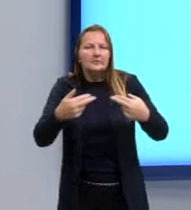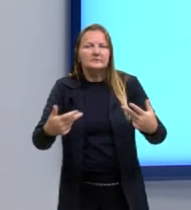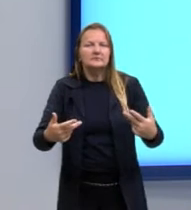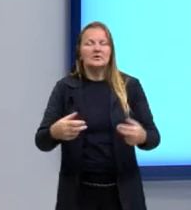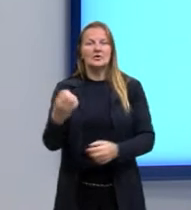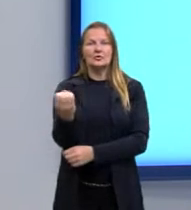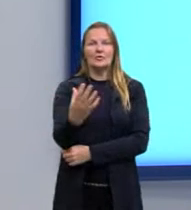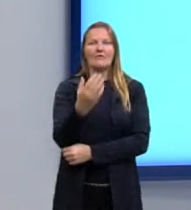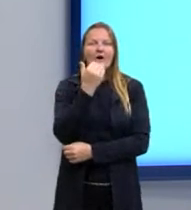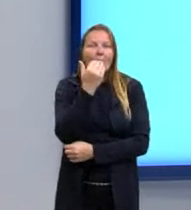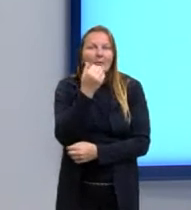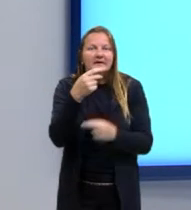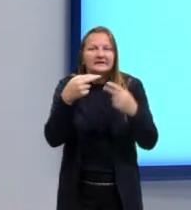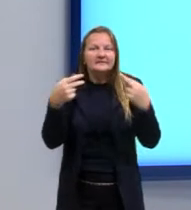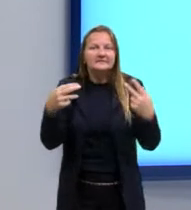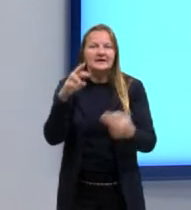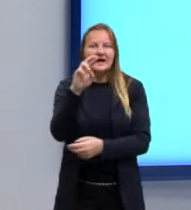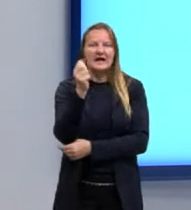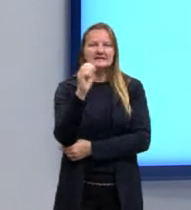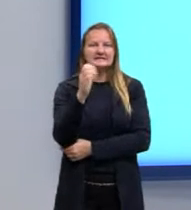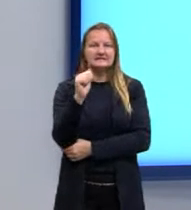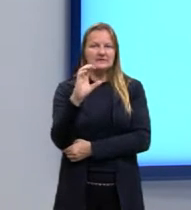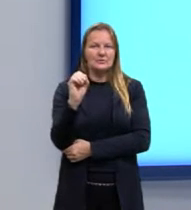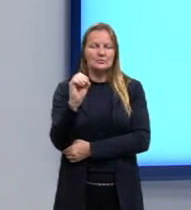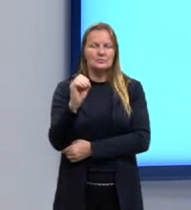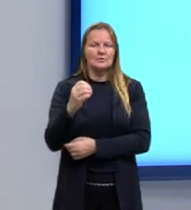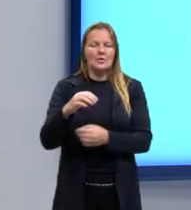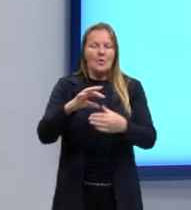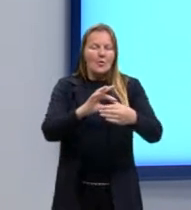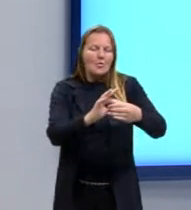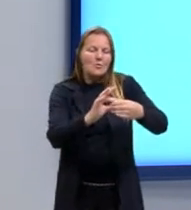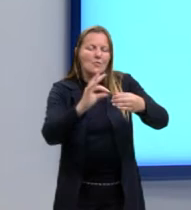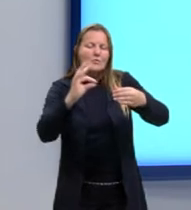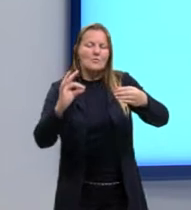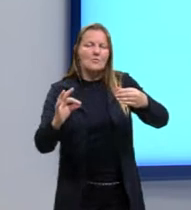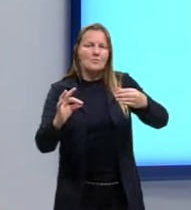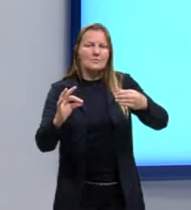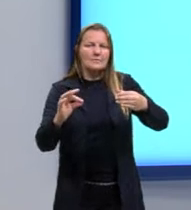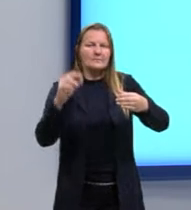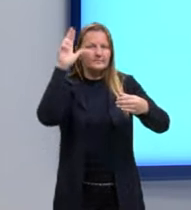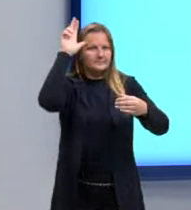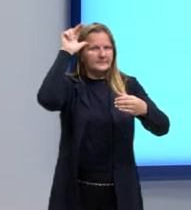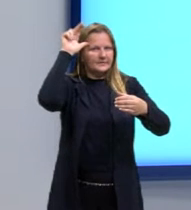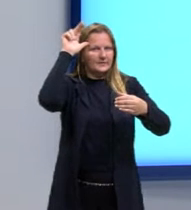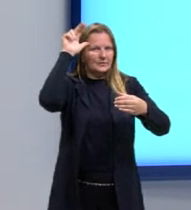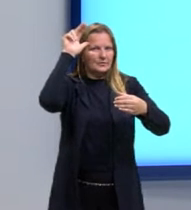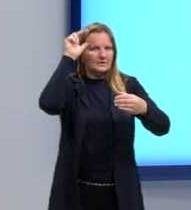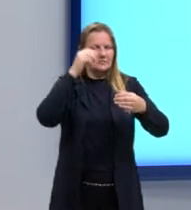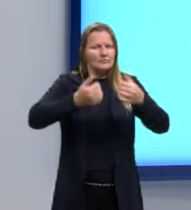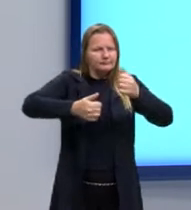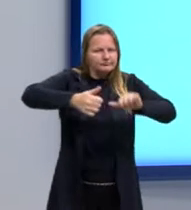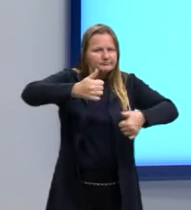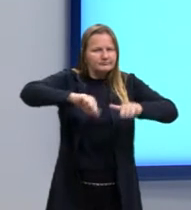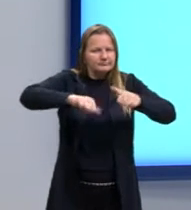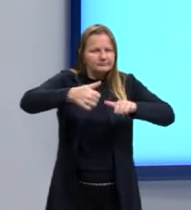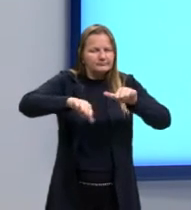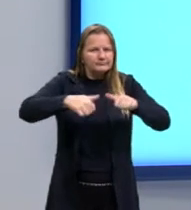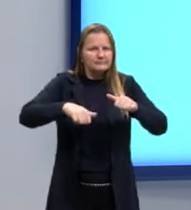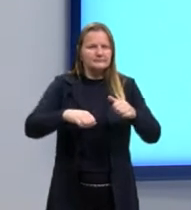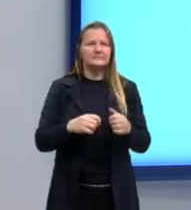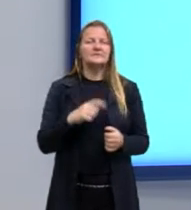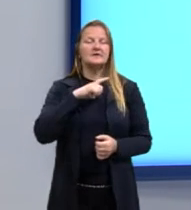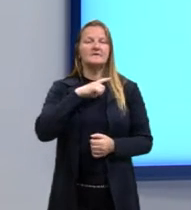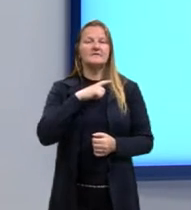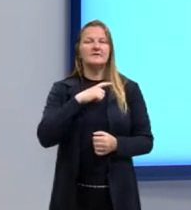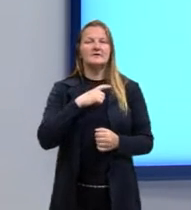traz o seguinte ele pegou ali uma amostra né dos Coelhos para fazer essa avaliação e daí ele teve